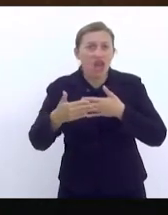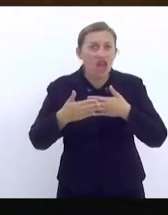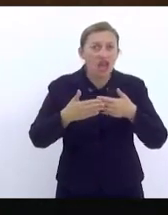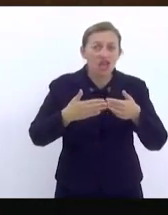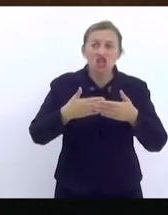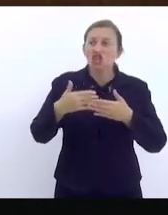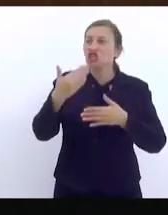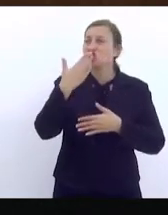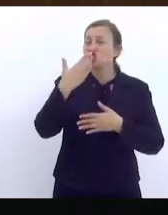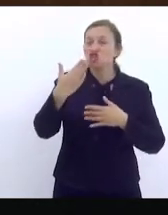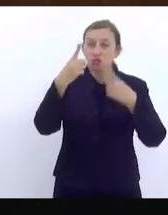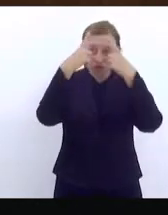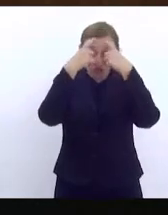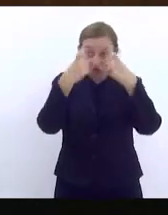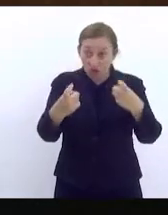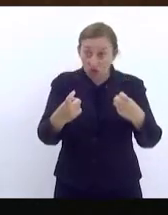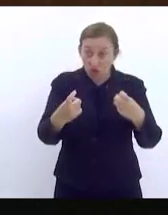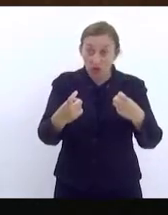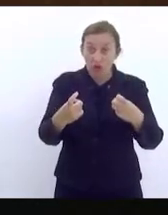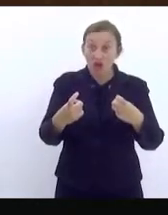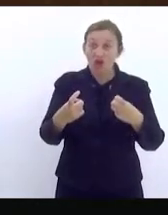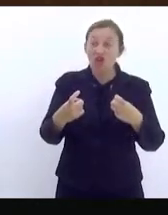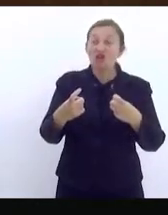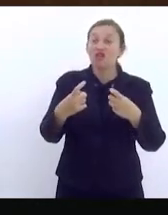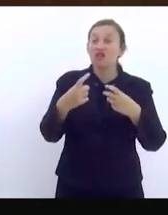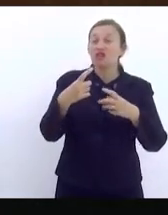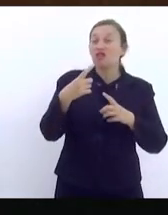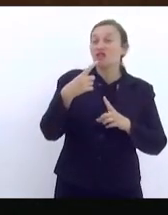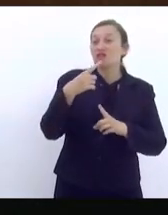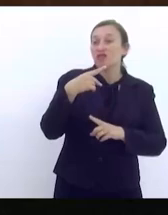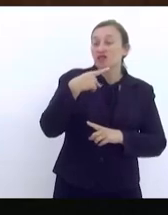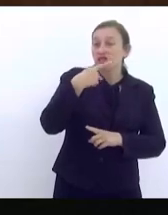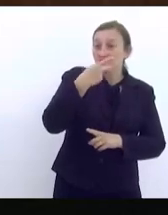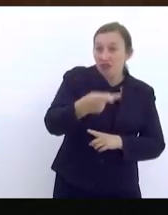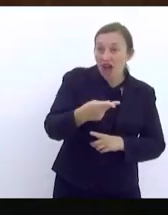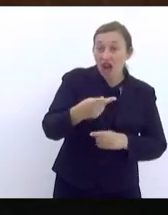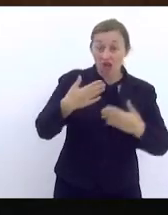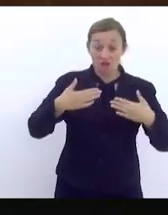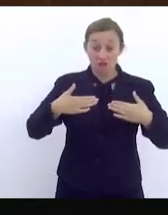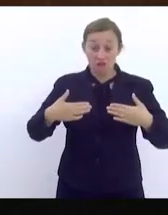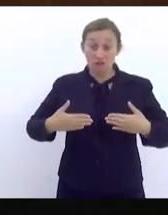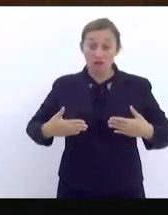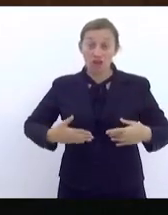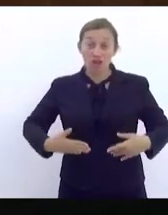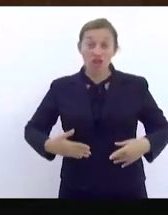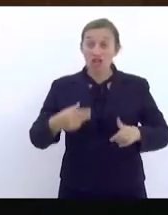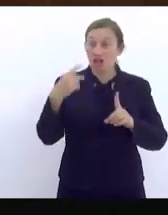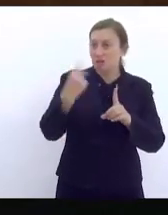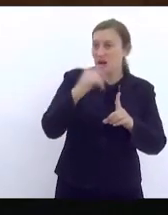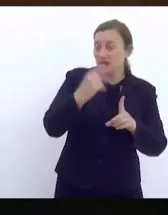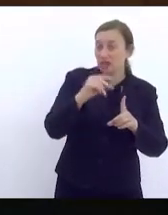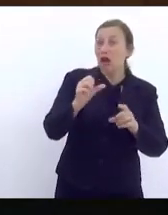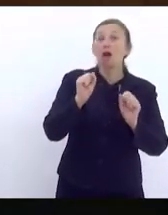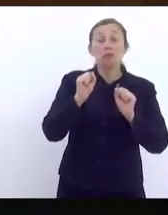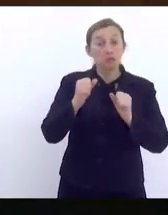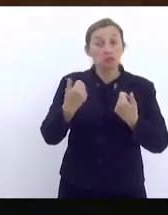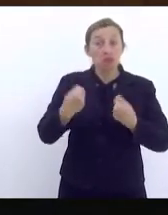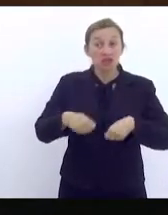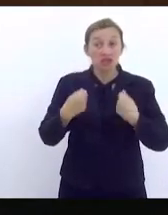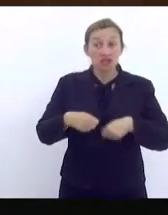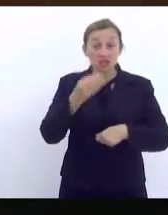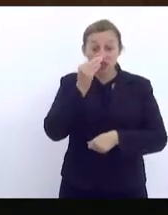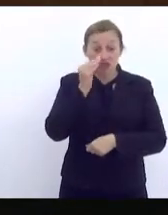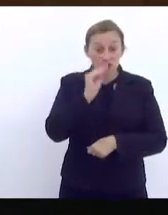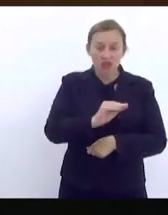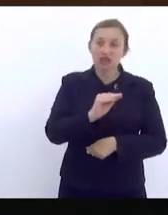tipo de violência seja verbal seja física seja moral tem que ser repudiado sim